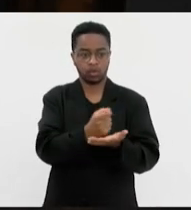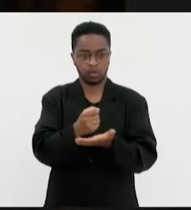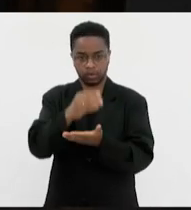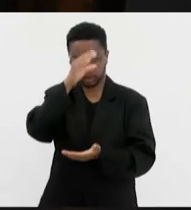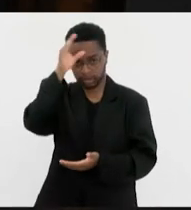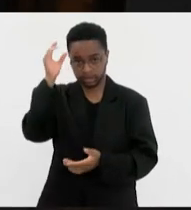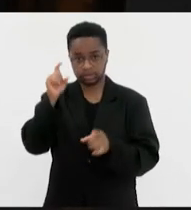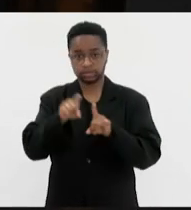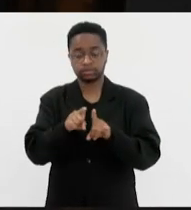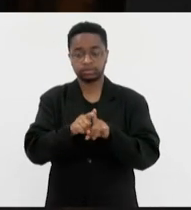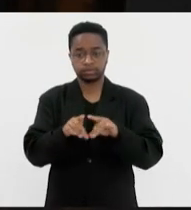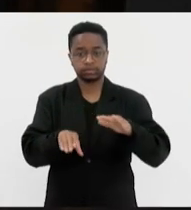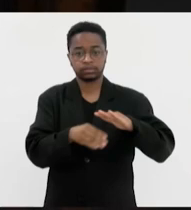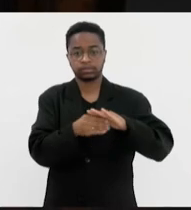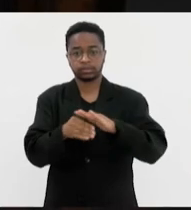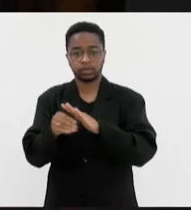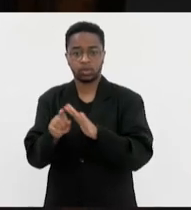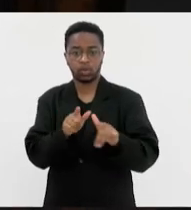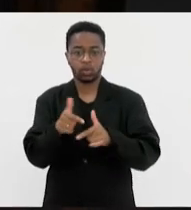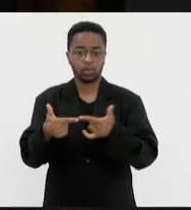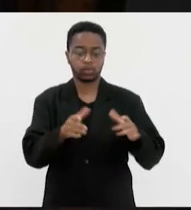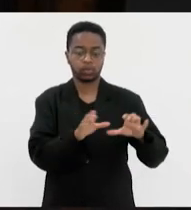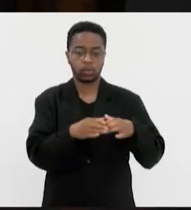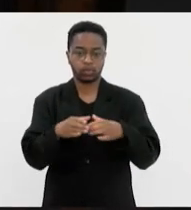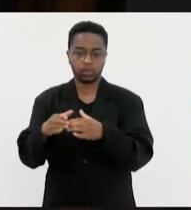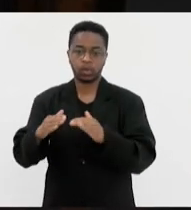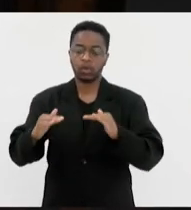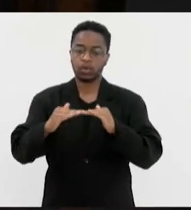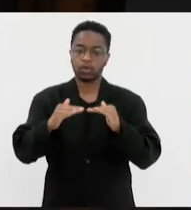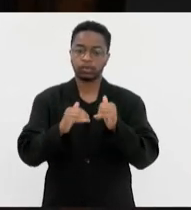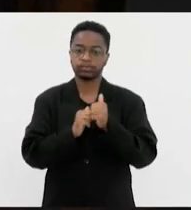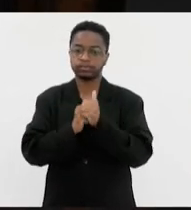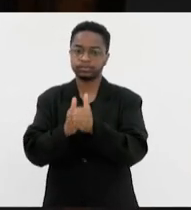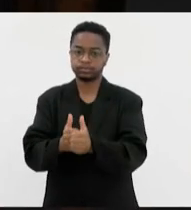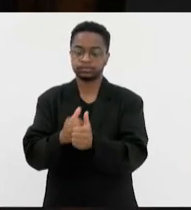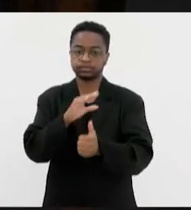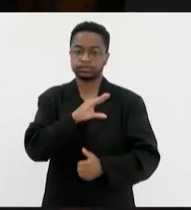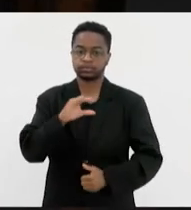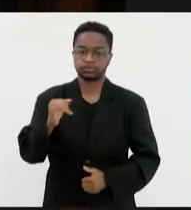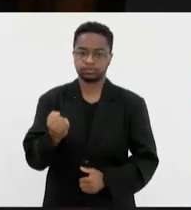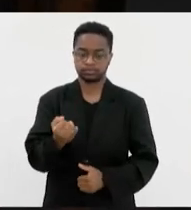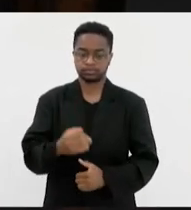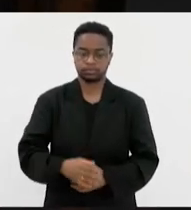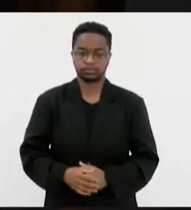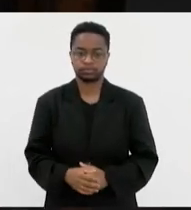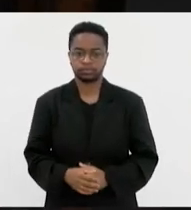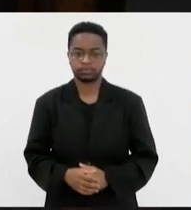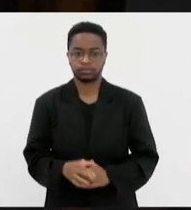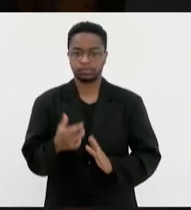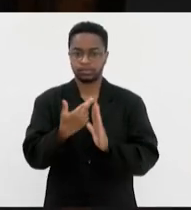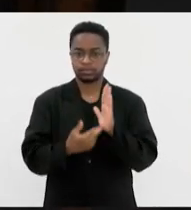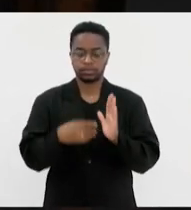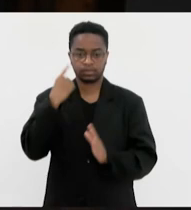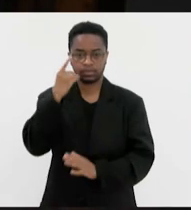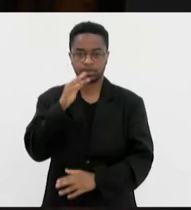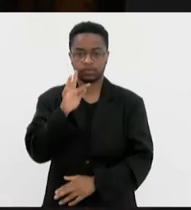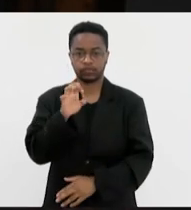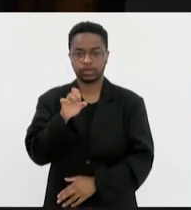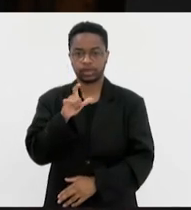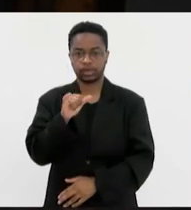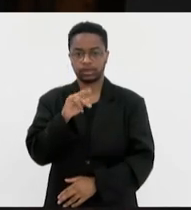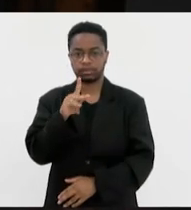e Justiça e de Economia e Indústria e Comércio, favorável com a emenda da Comissão de Constituição e Justiça. Relator, deputado Felipe